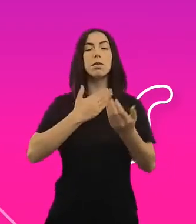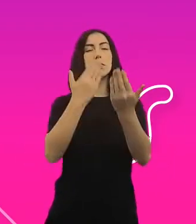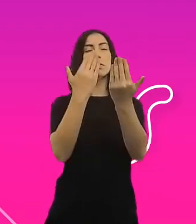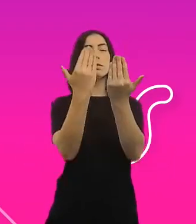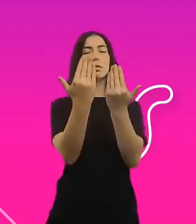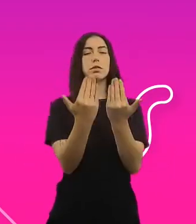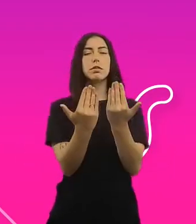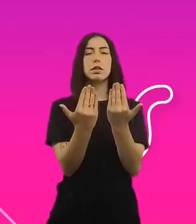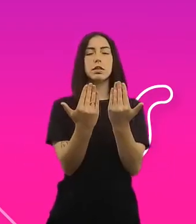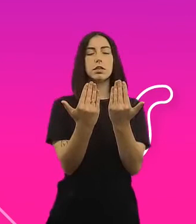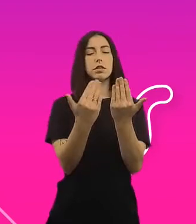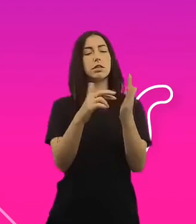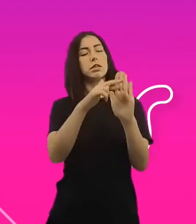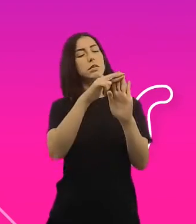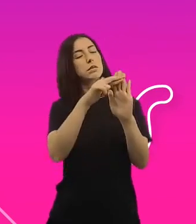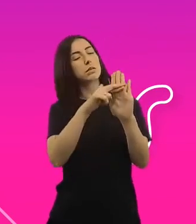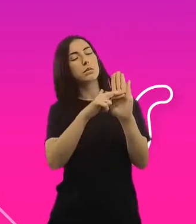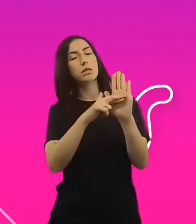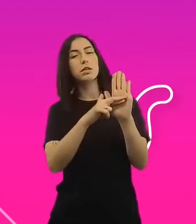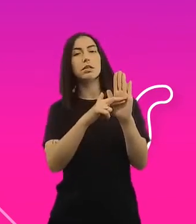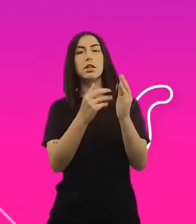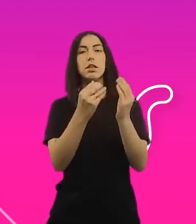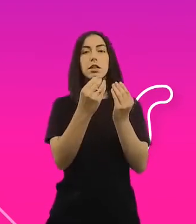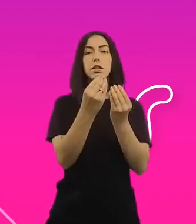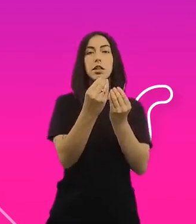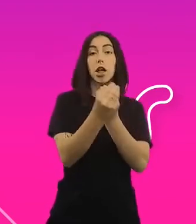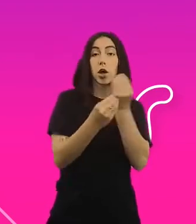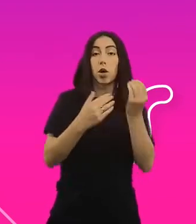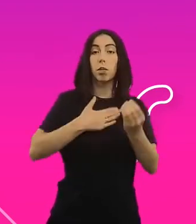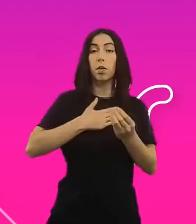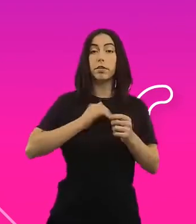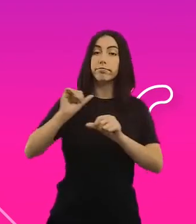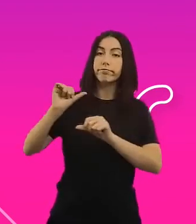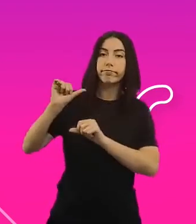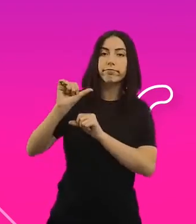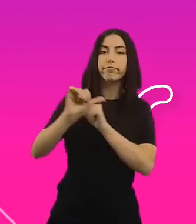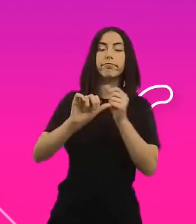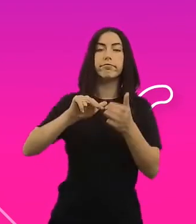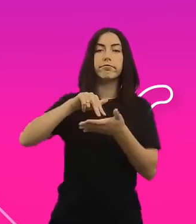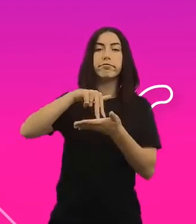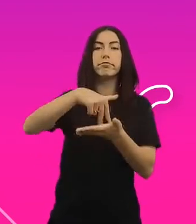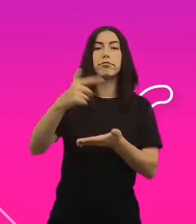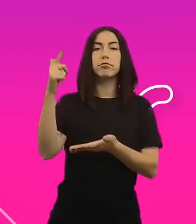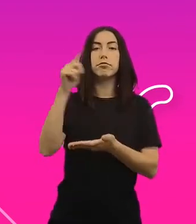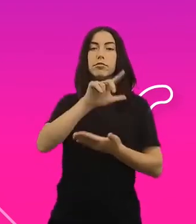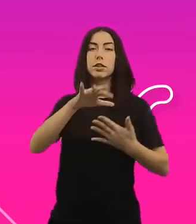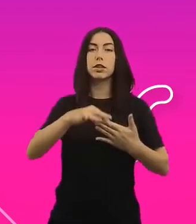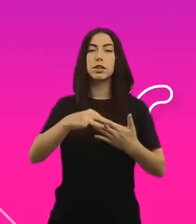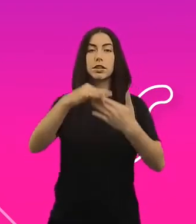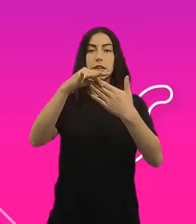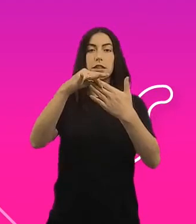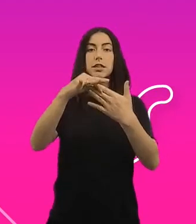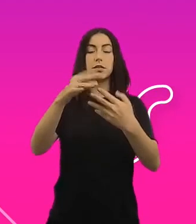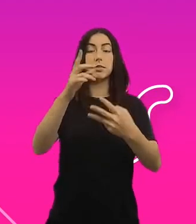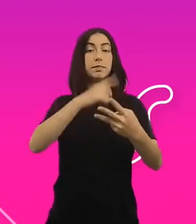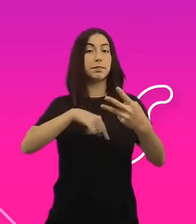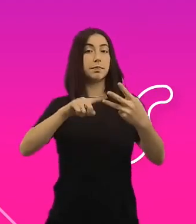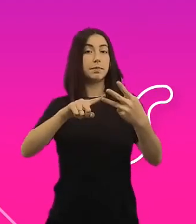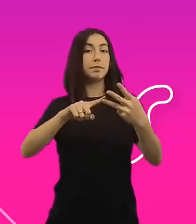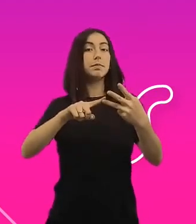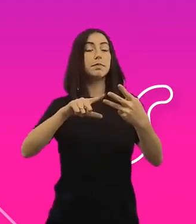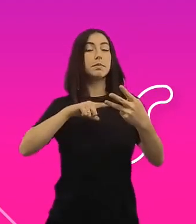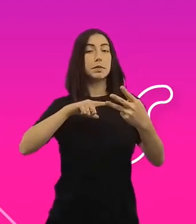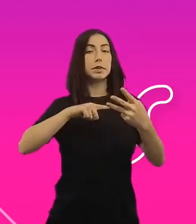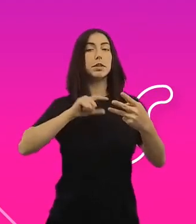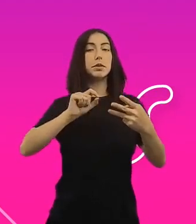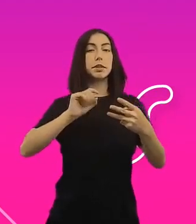despesa, como que eu viro uma líder daquele meu negócio, e um terceiro momento de cursos técnicos, de ensinamento mesmo,